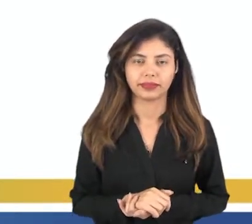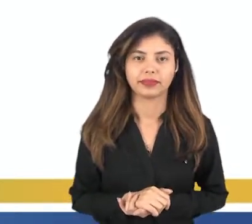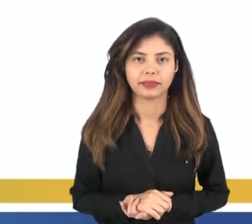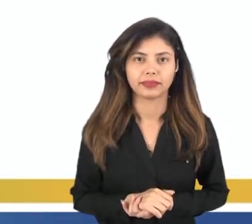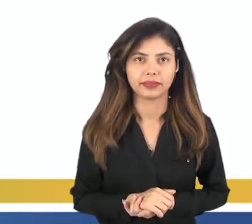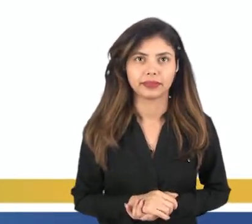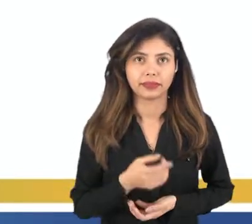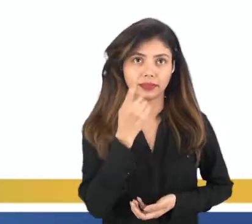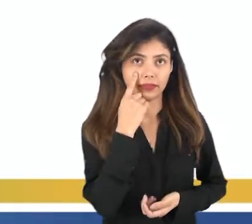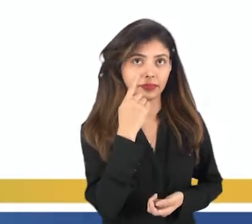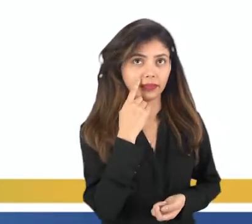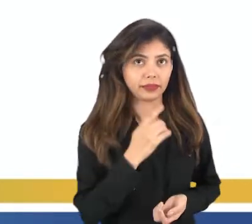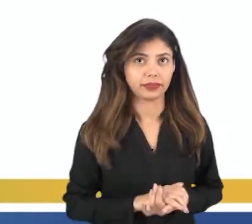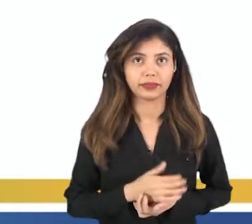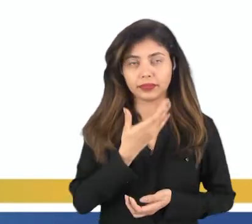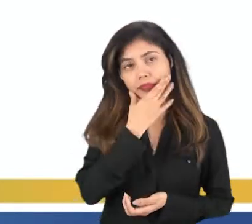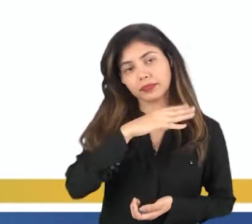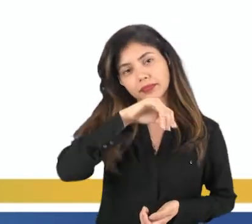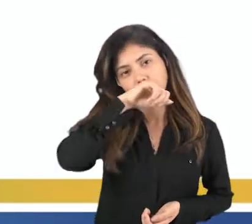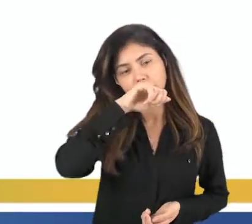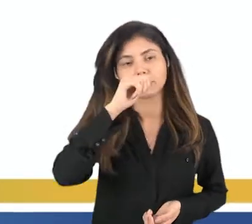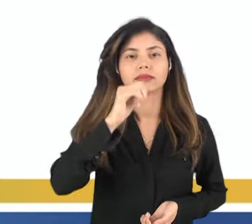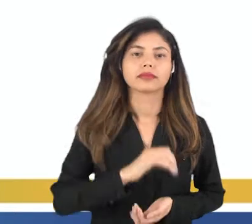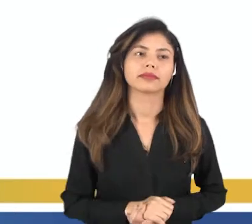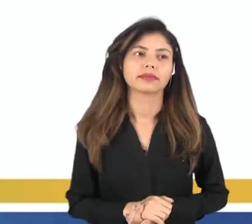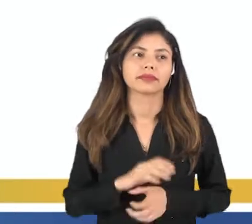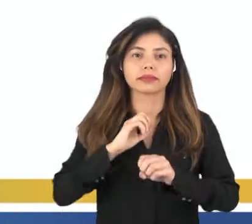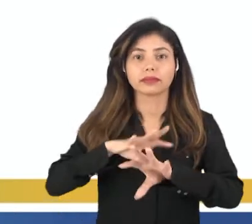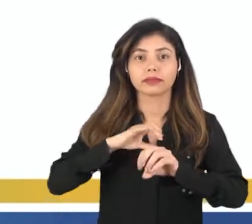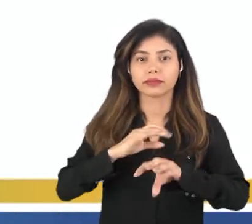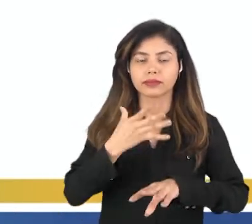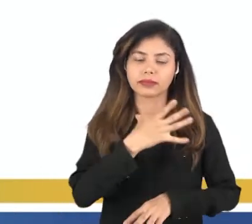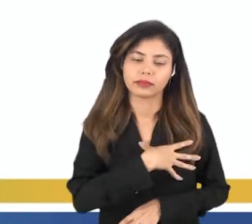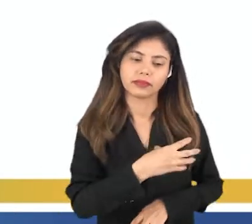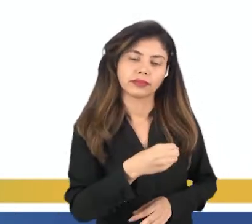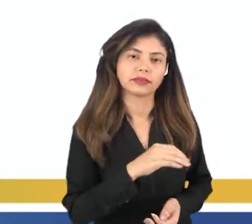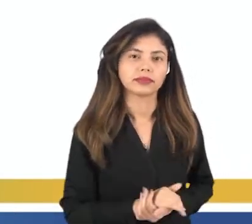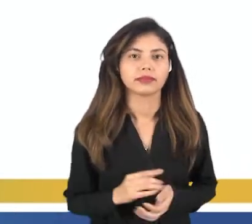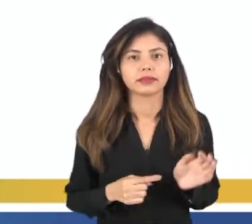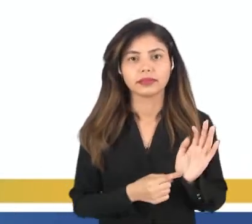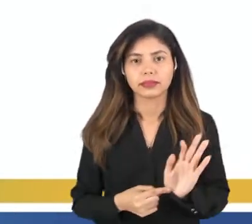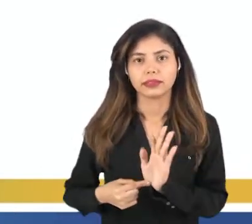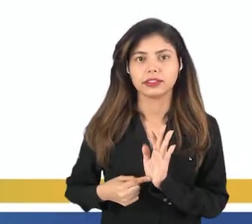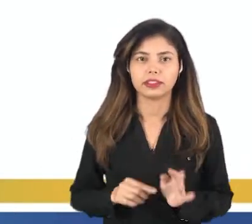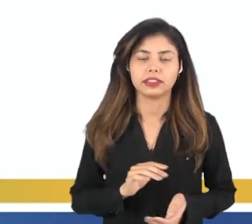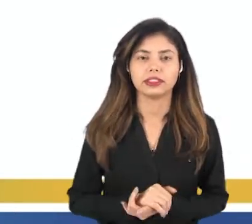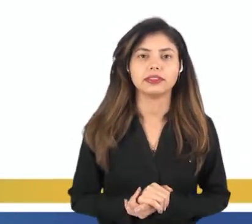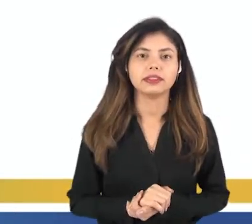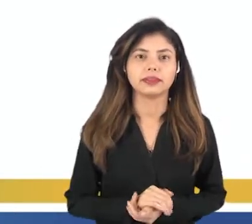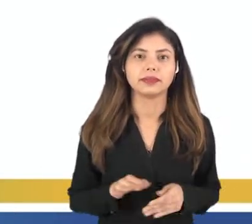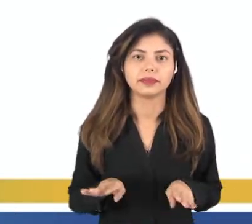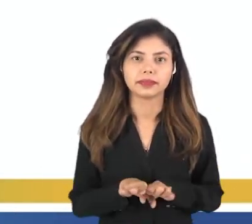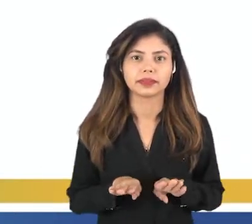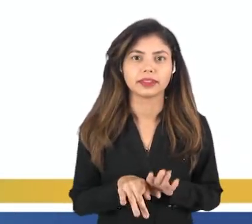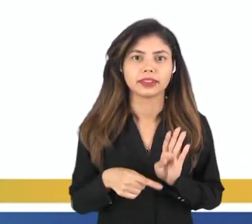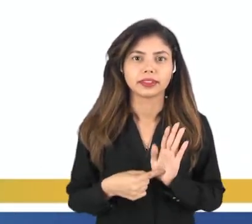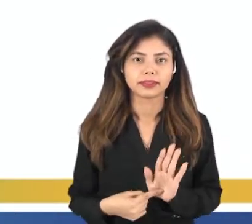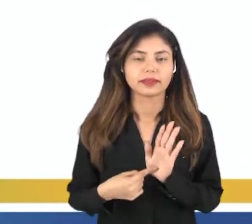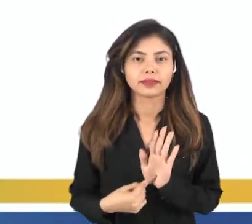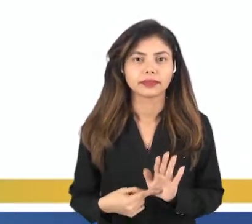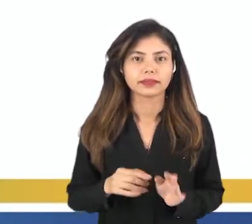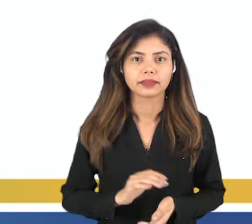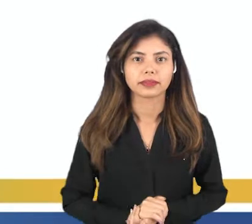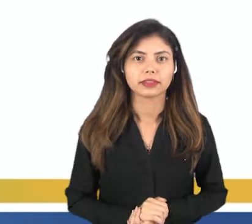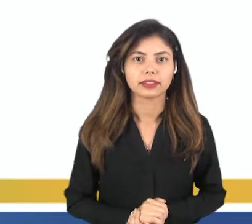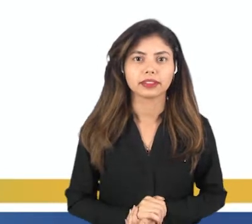atividade. Olha aí um papai ensinando a sua filhinha a fazer as atividades, né? Virtuais, e aí